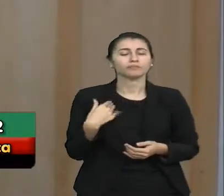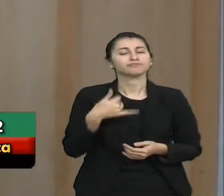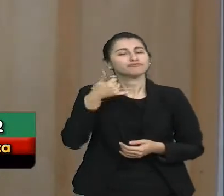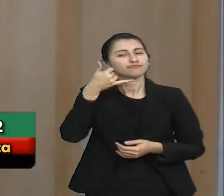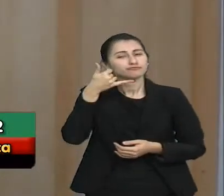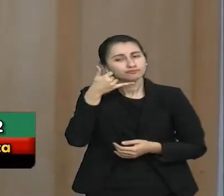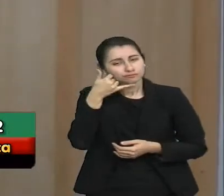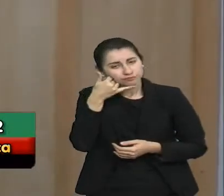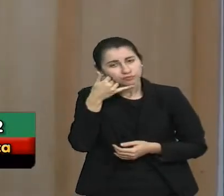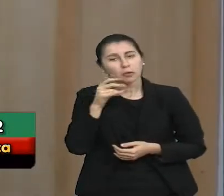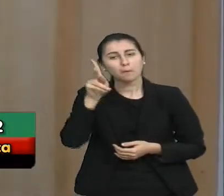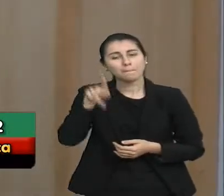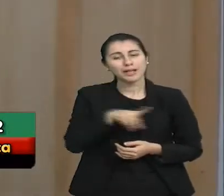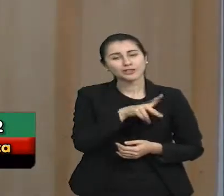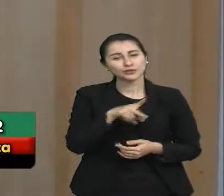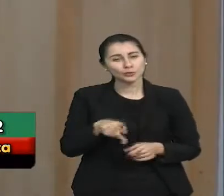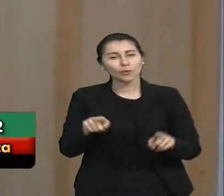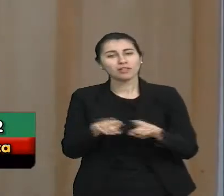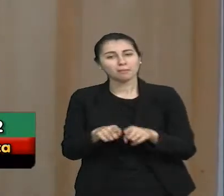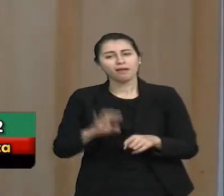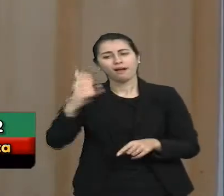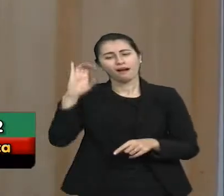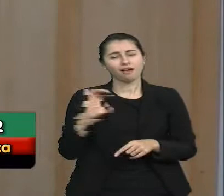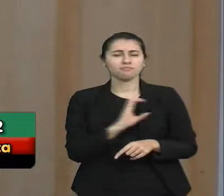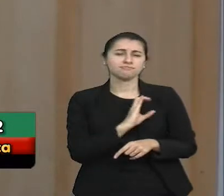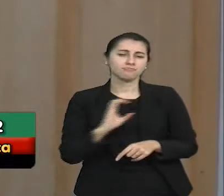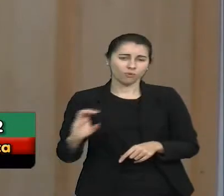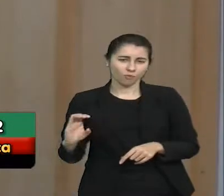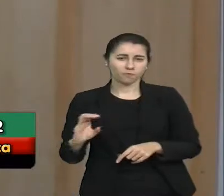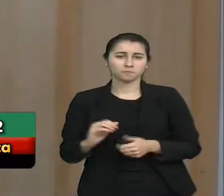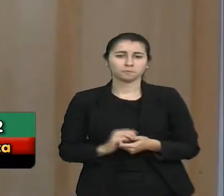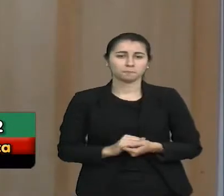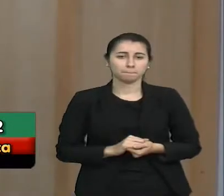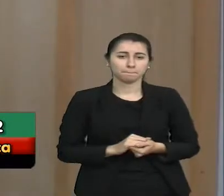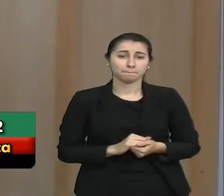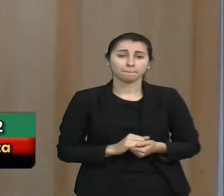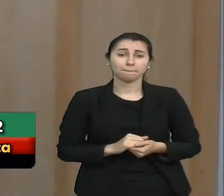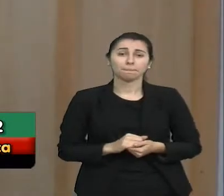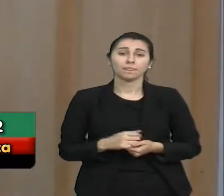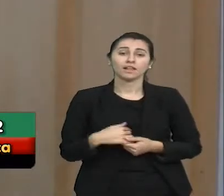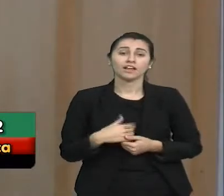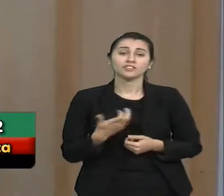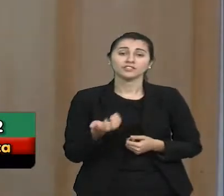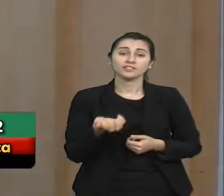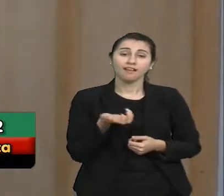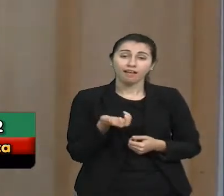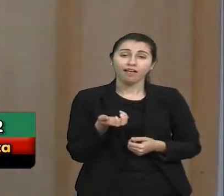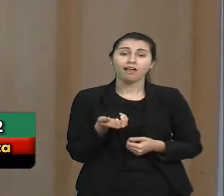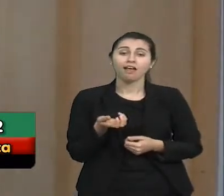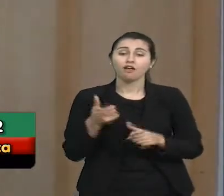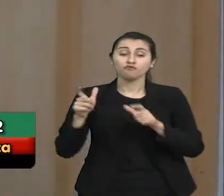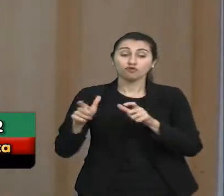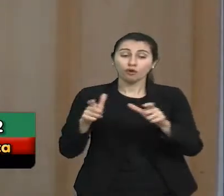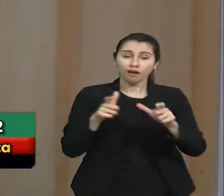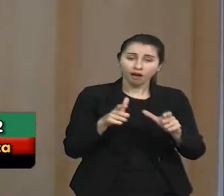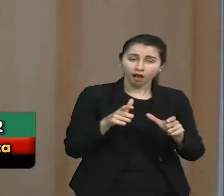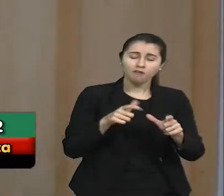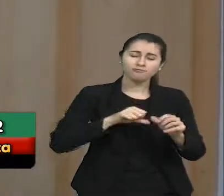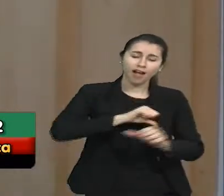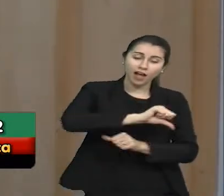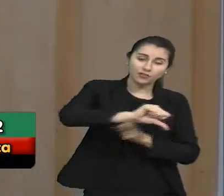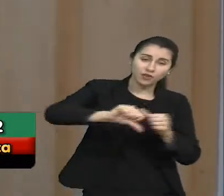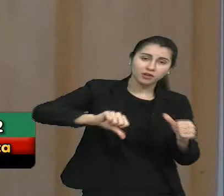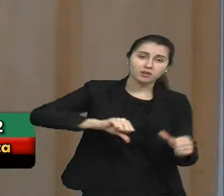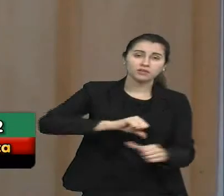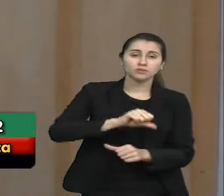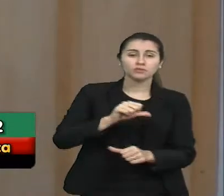Santo Daime e da Igreja Católica, né, de transformar o bairro Santa Fé